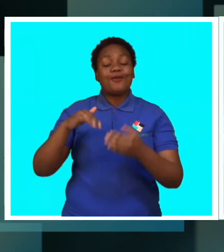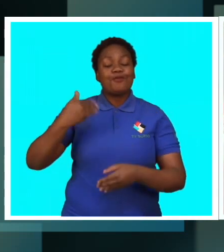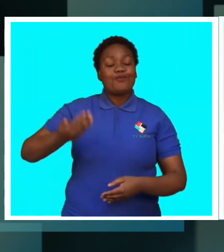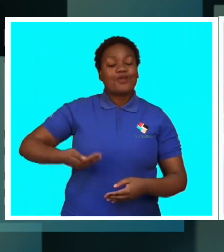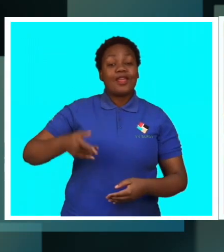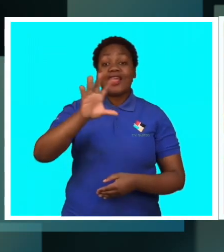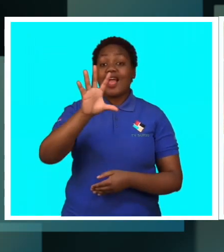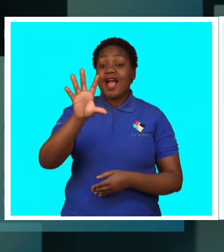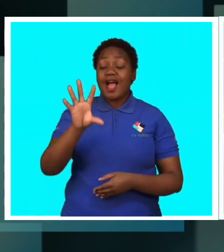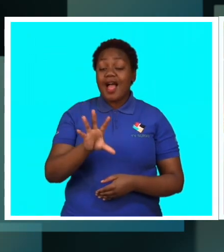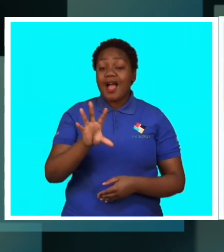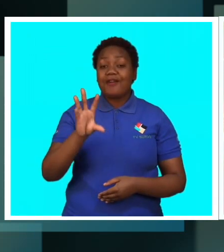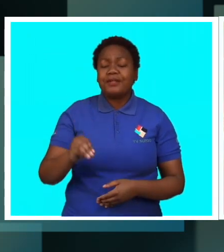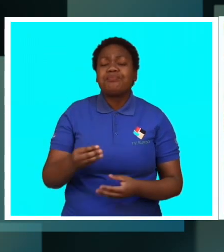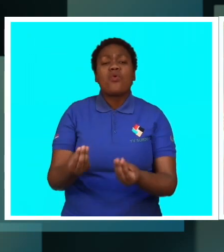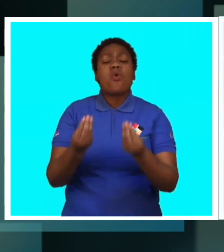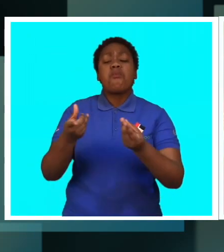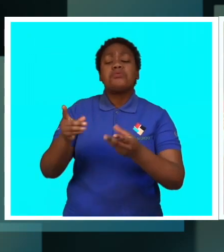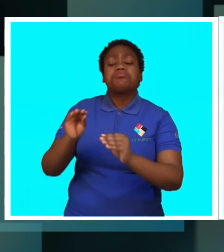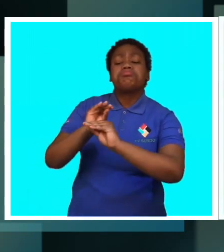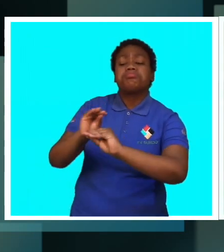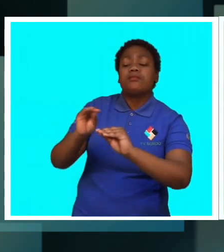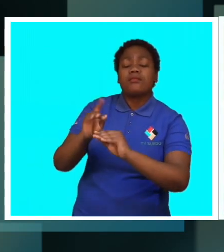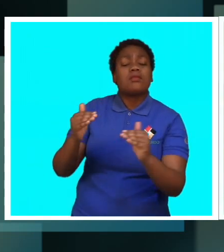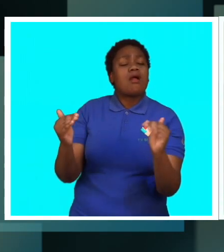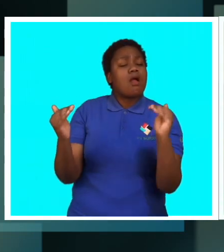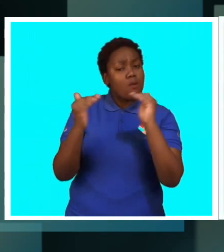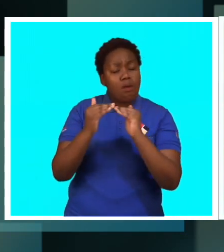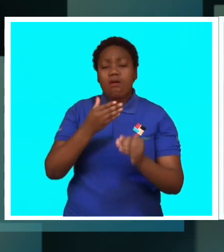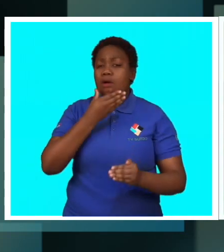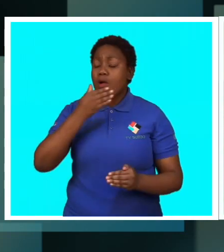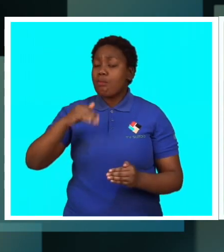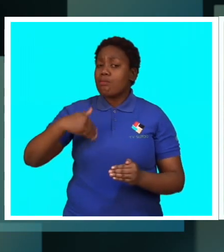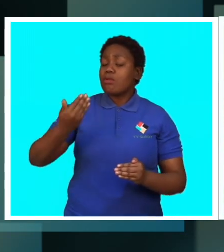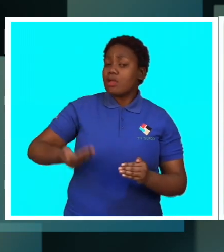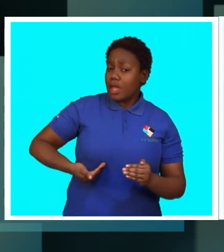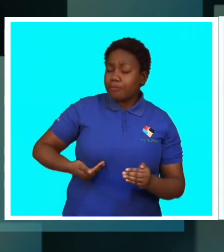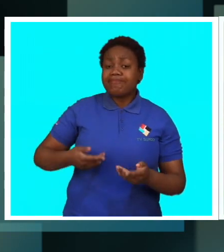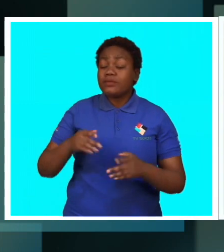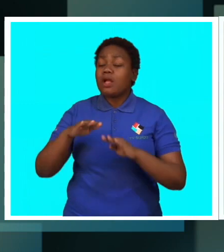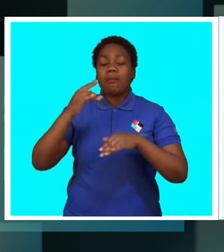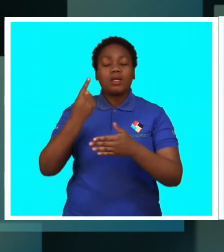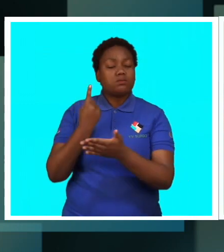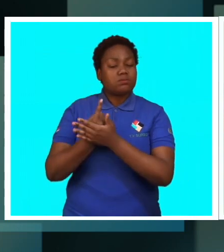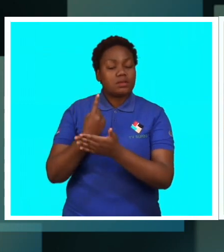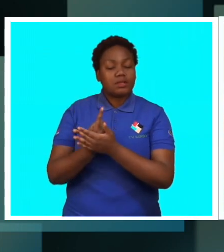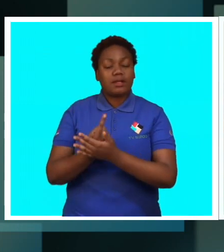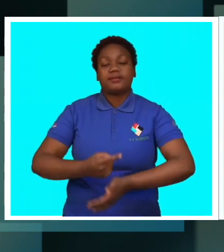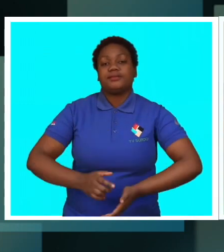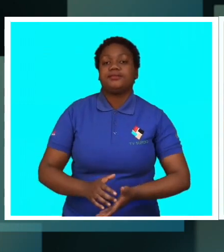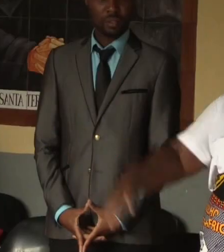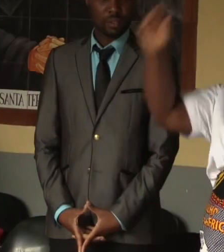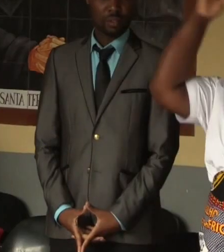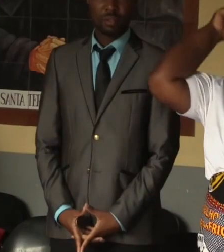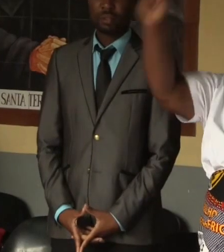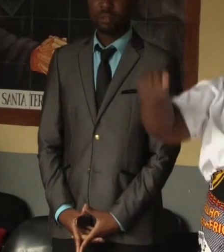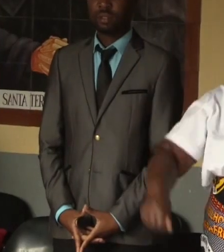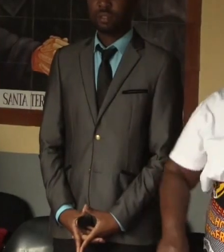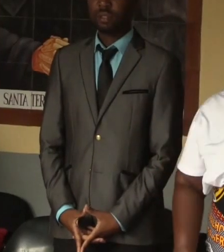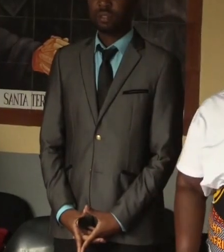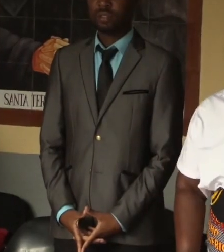criação do Dia da Mulher Pan-Africana. Educação e empoderamento da mulher, bem como a igualdade de